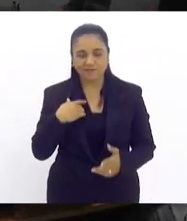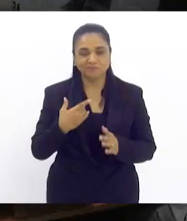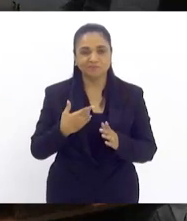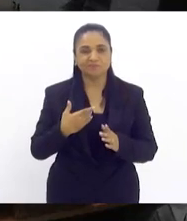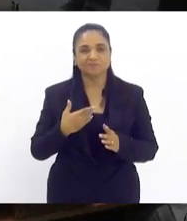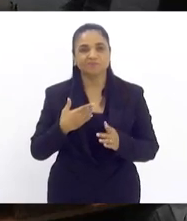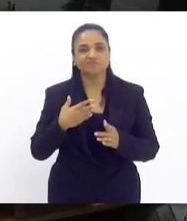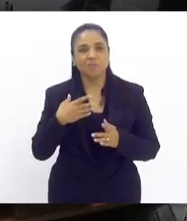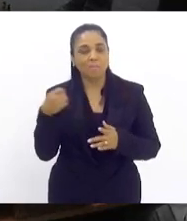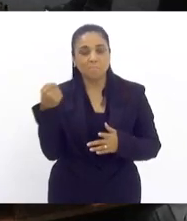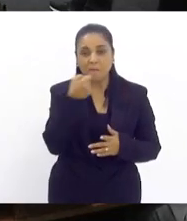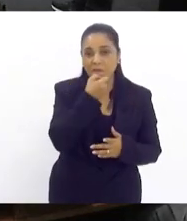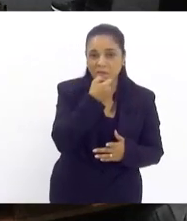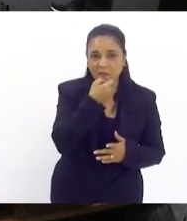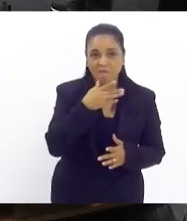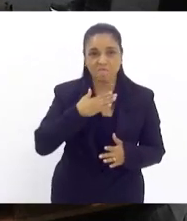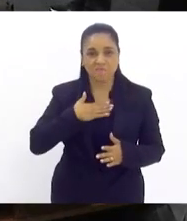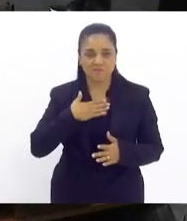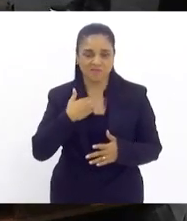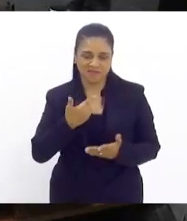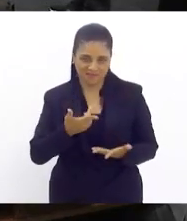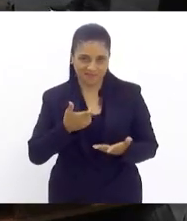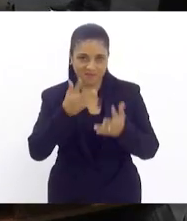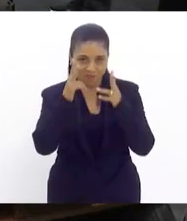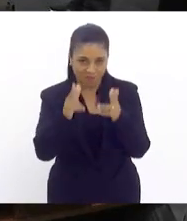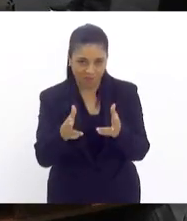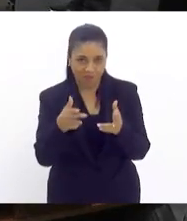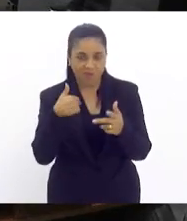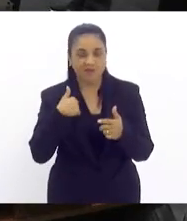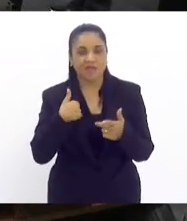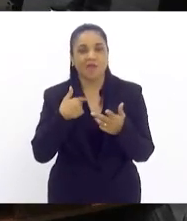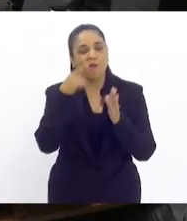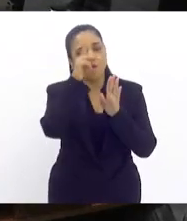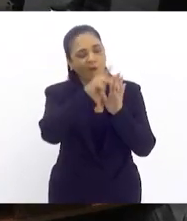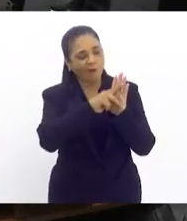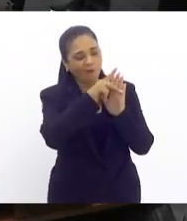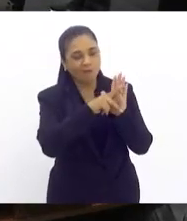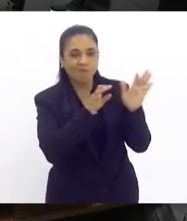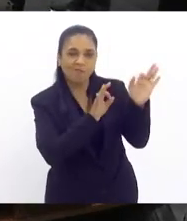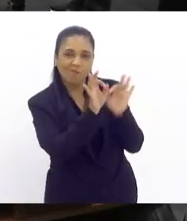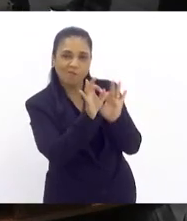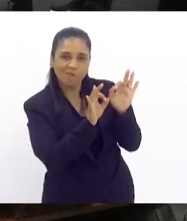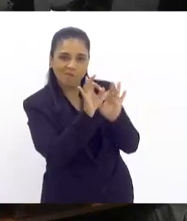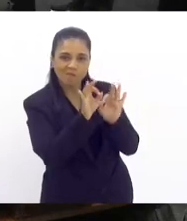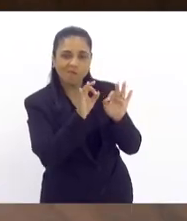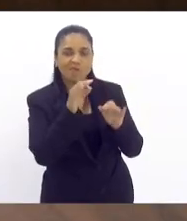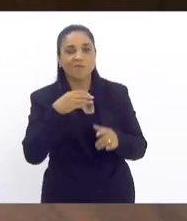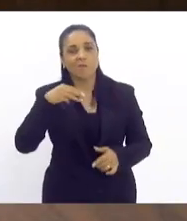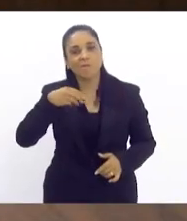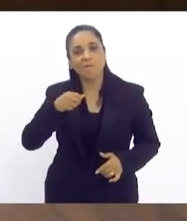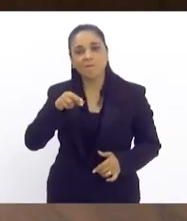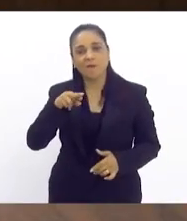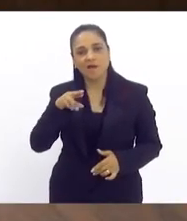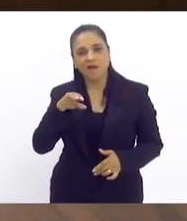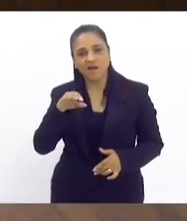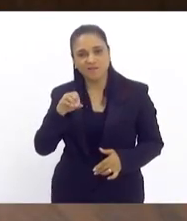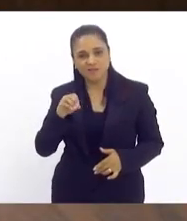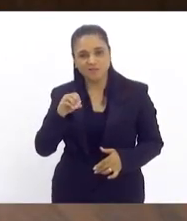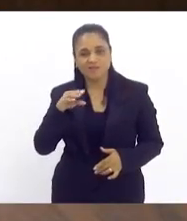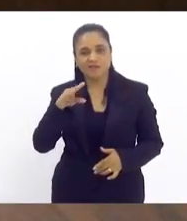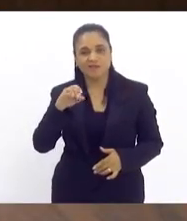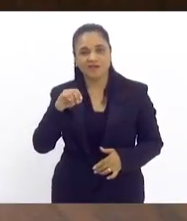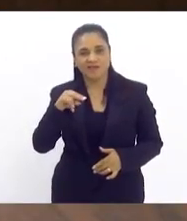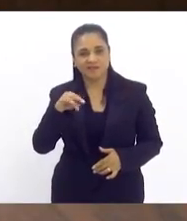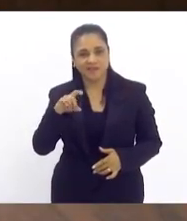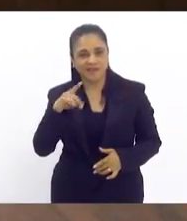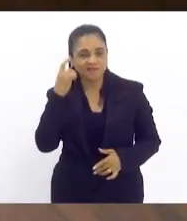porque é uma coincidência enorme, projeto do deputado Márcio Canella, criando e instituindo o